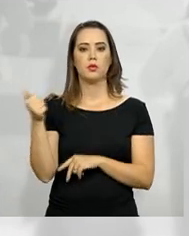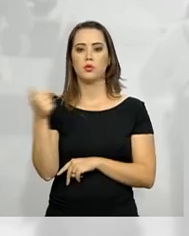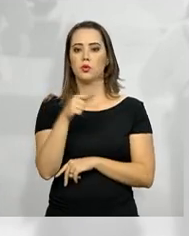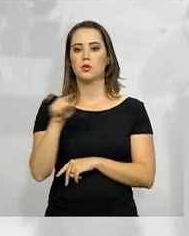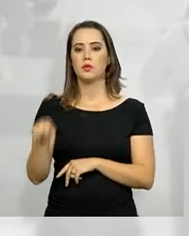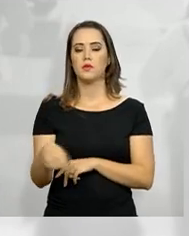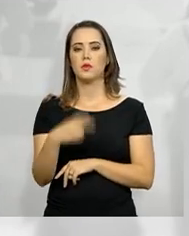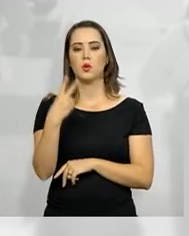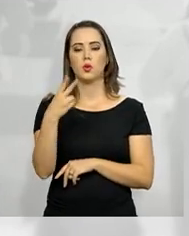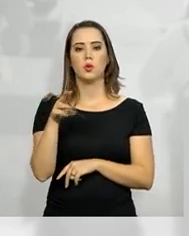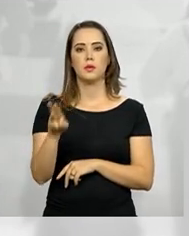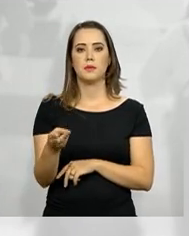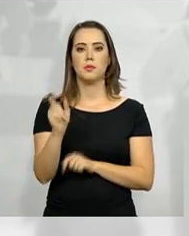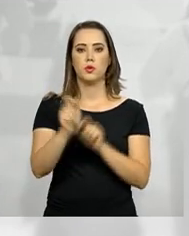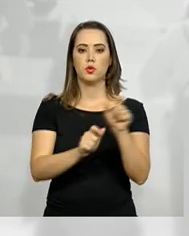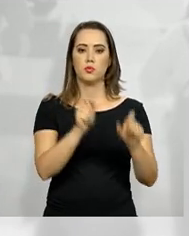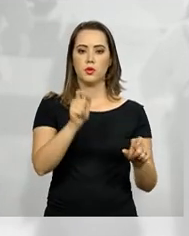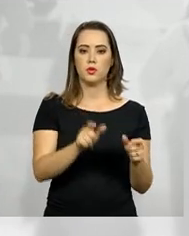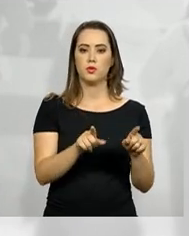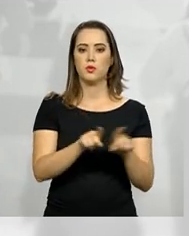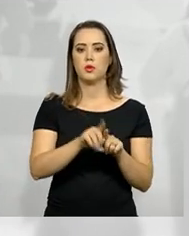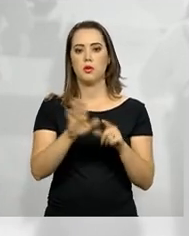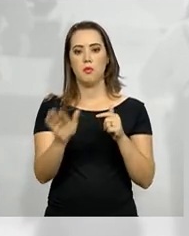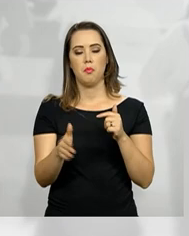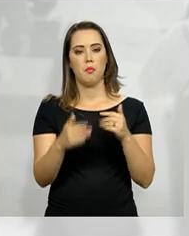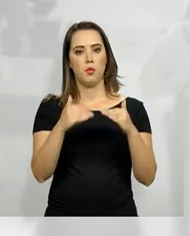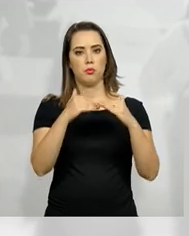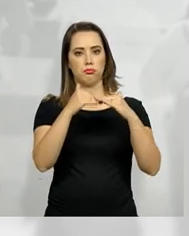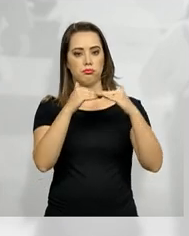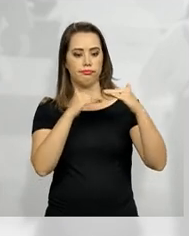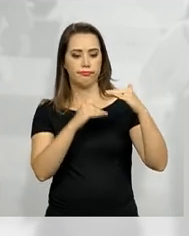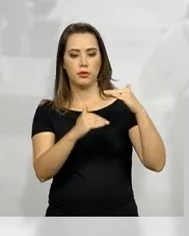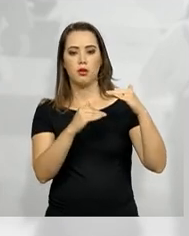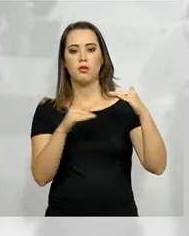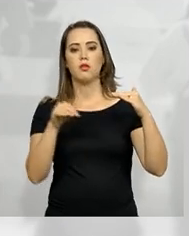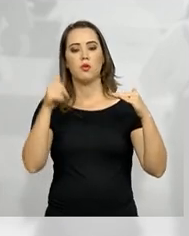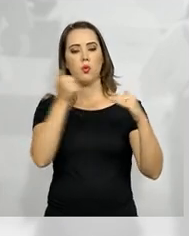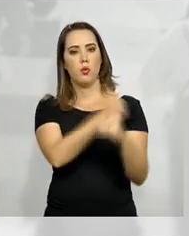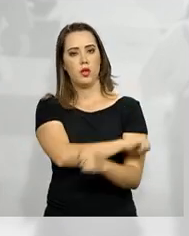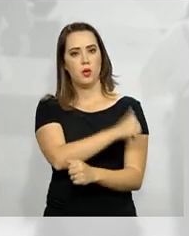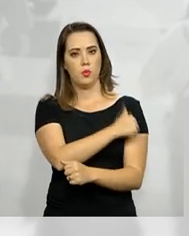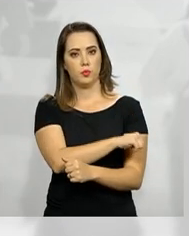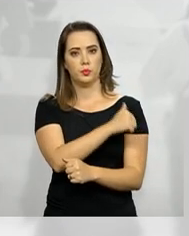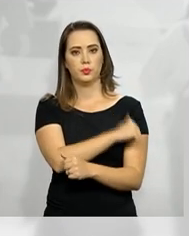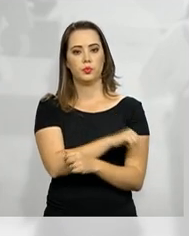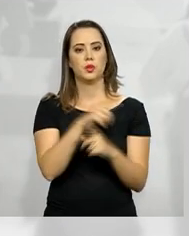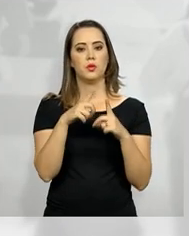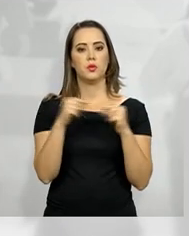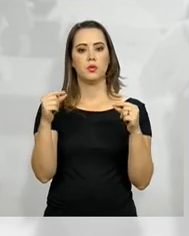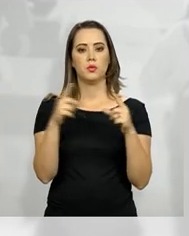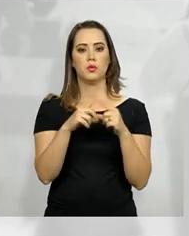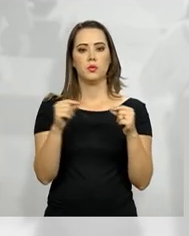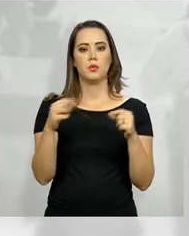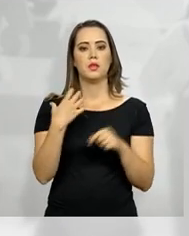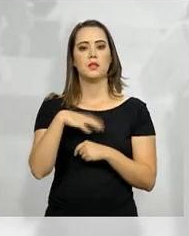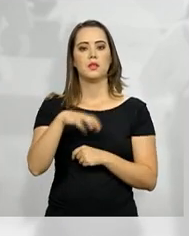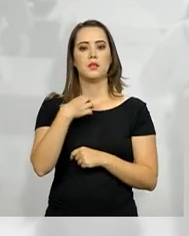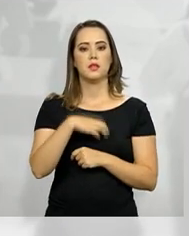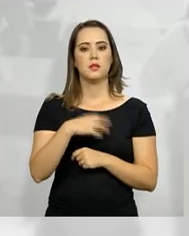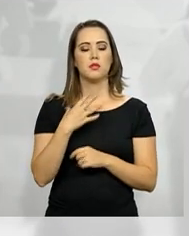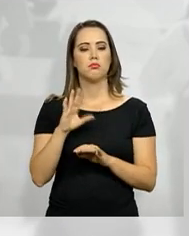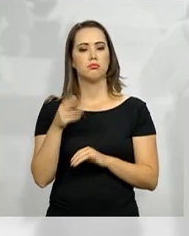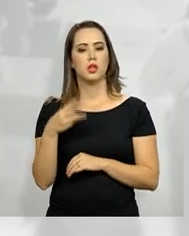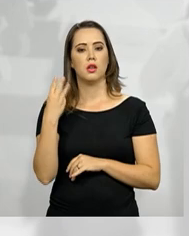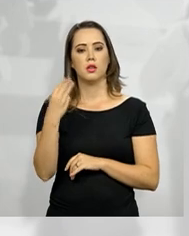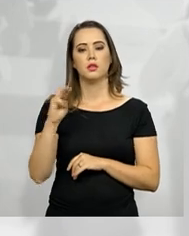duzentos mil habitantes seguido do rio de janeiro com 6 milhões e 700 mil brasília e salvador que tem